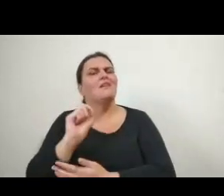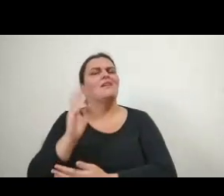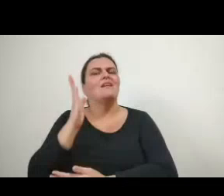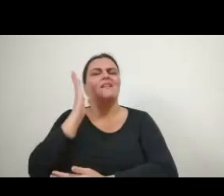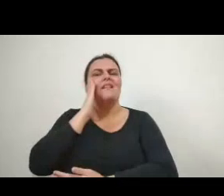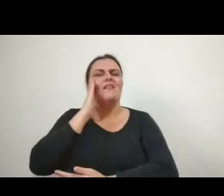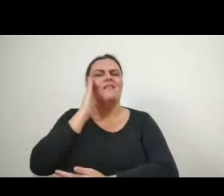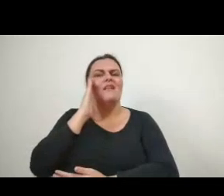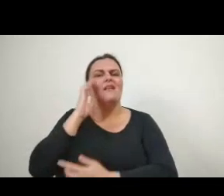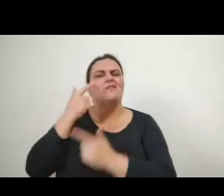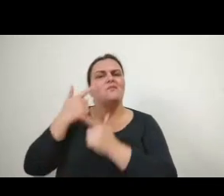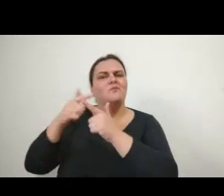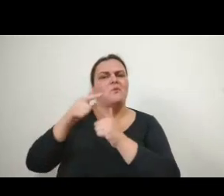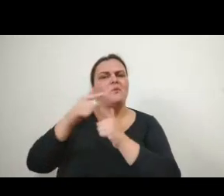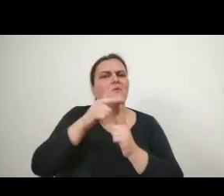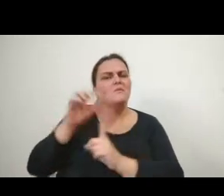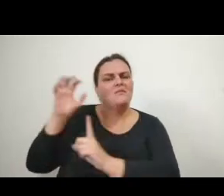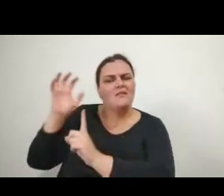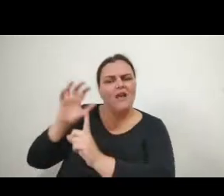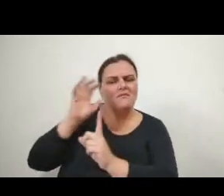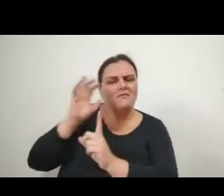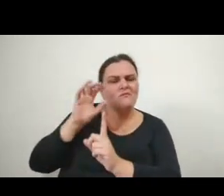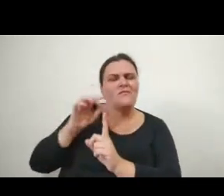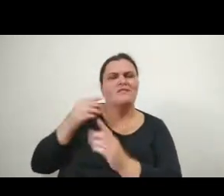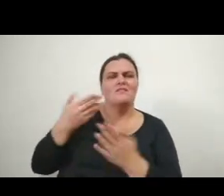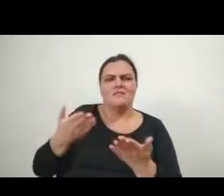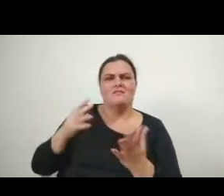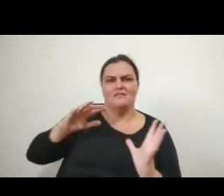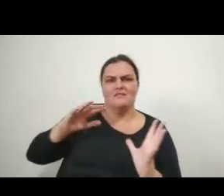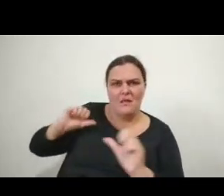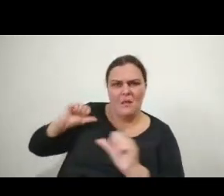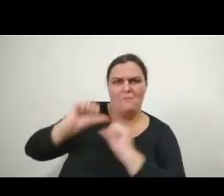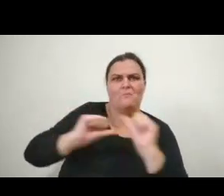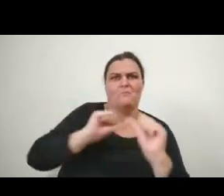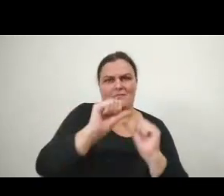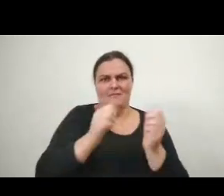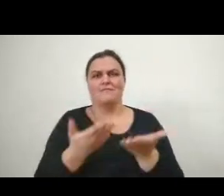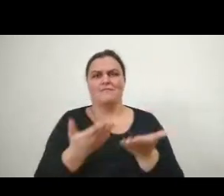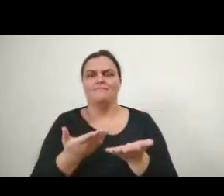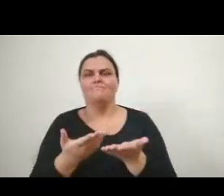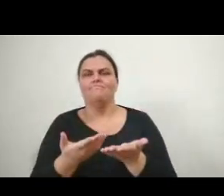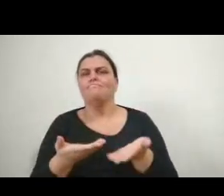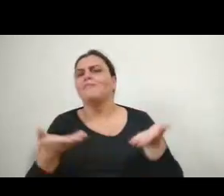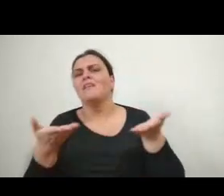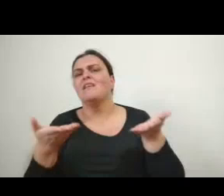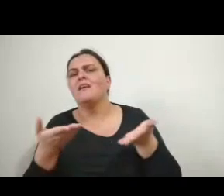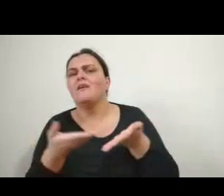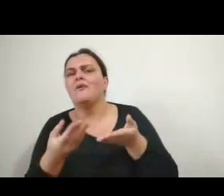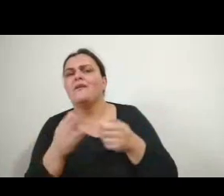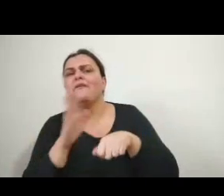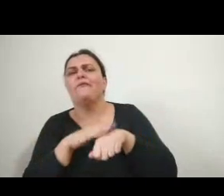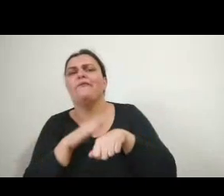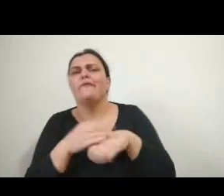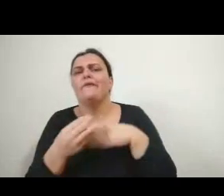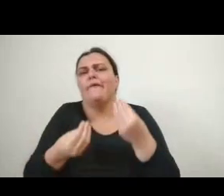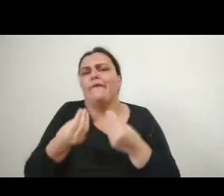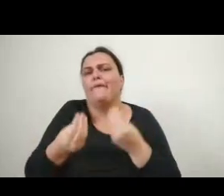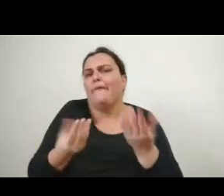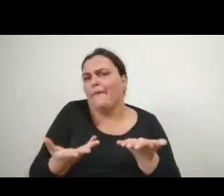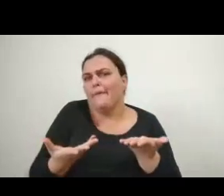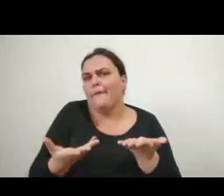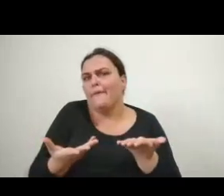Para tentar minimizar os problemas da mudança climática, a gente pode pensar em ter